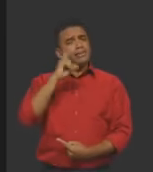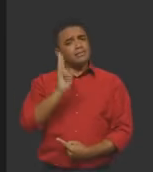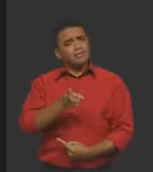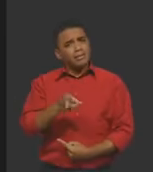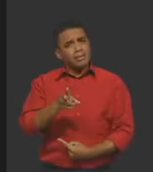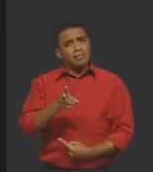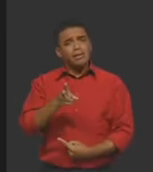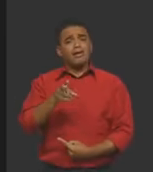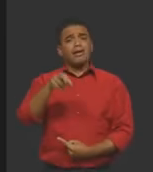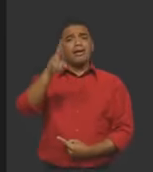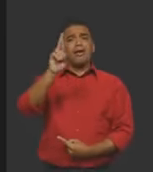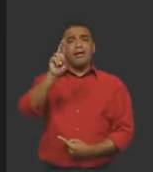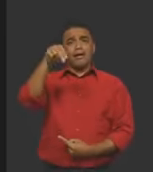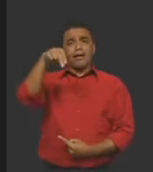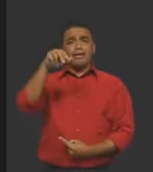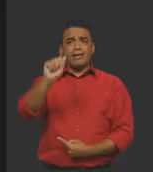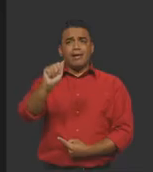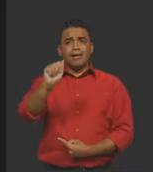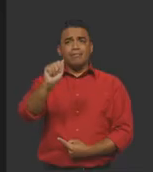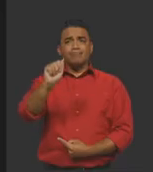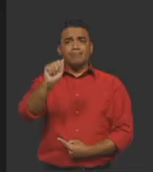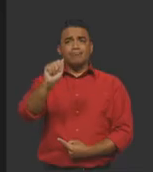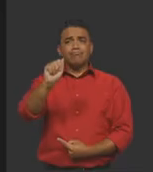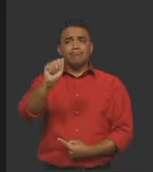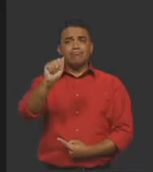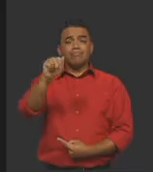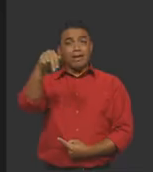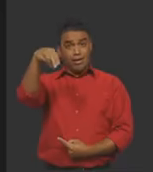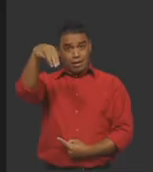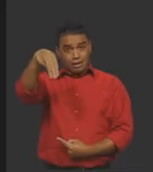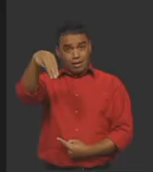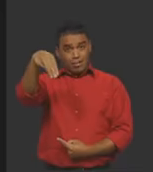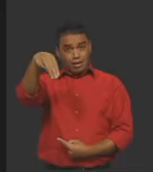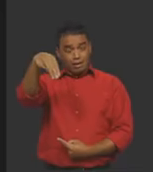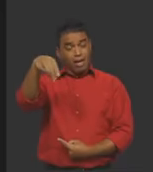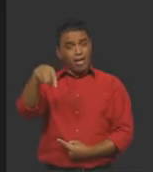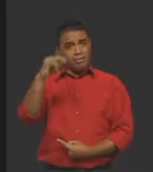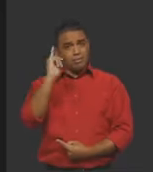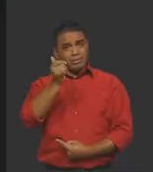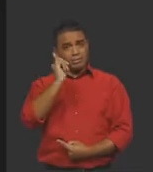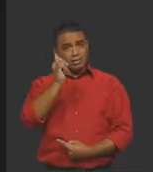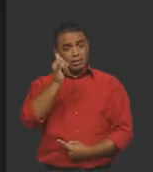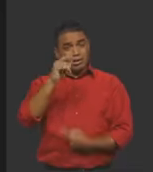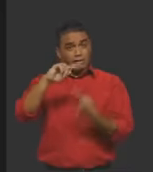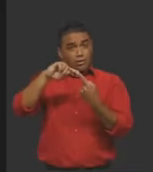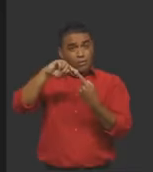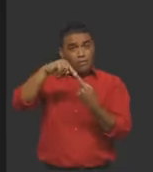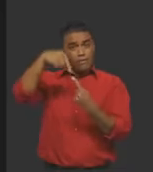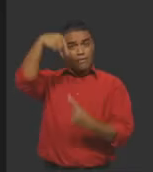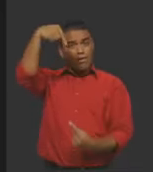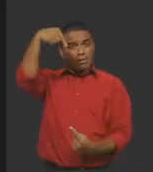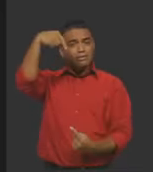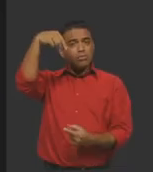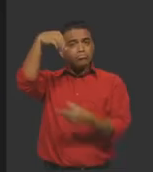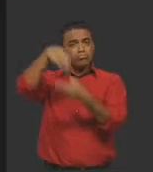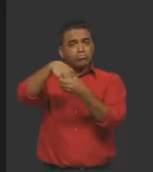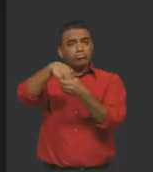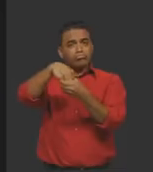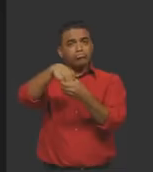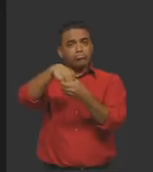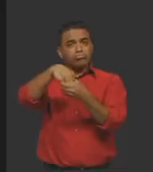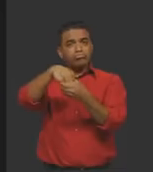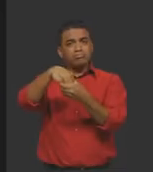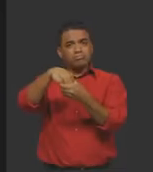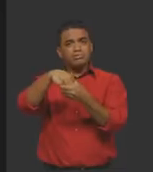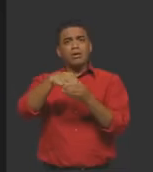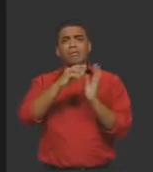RNA-M, é RNA mensageiro, a partir da informação contida na sequência de